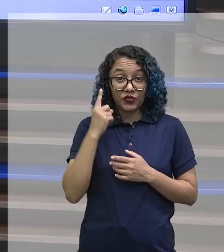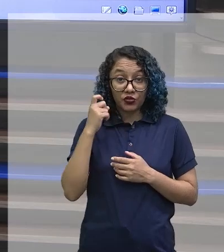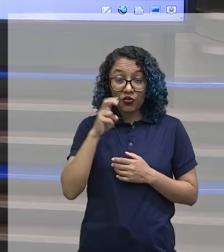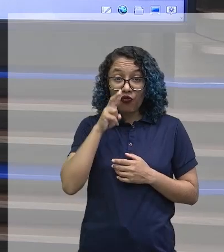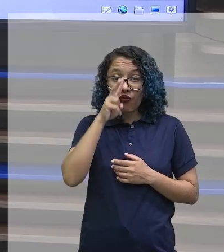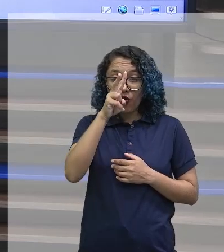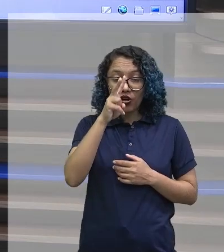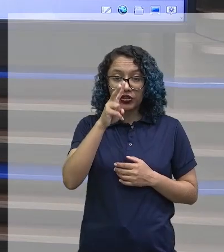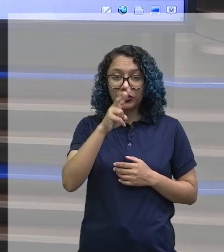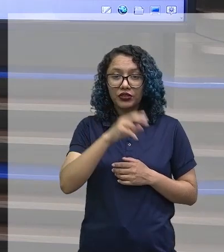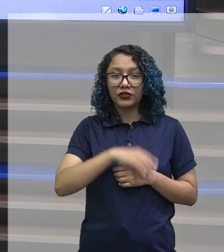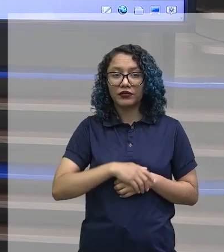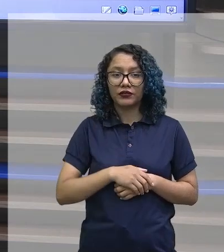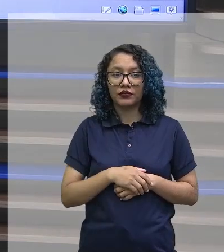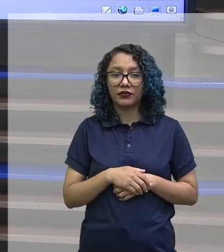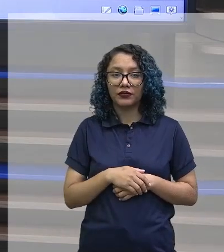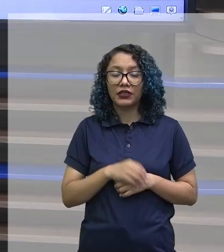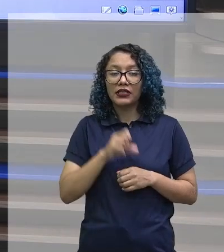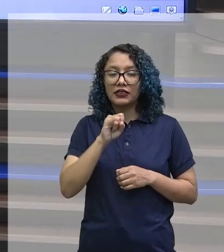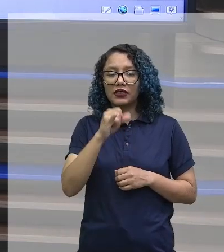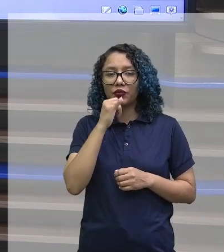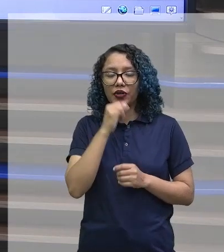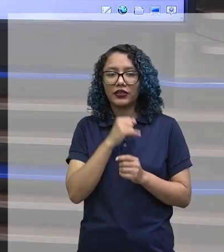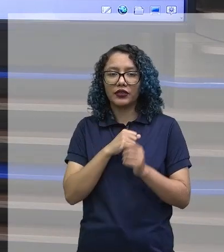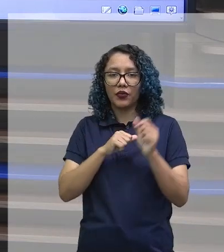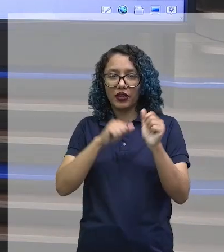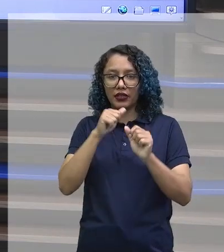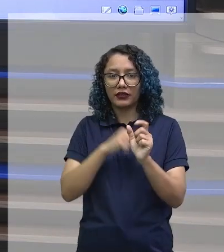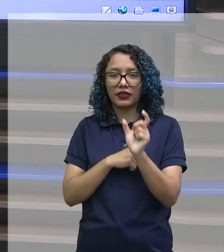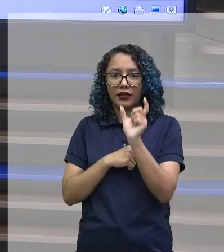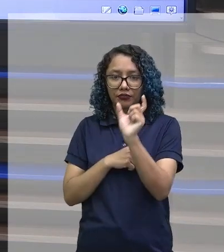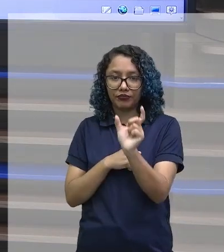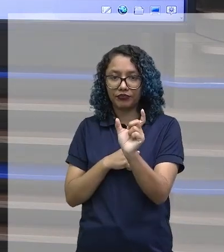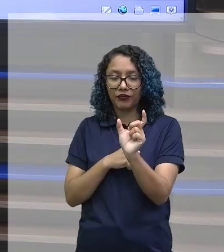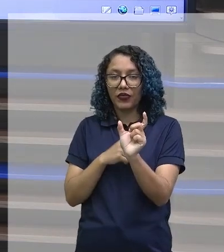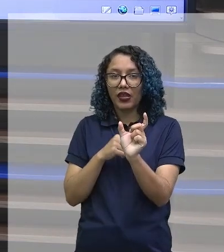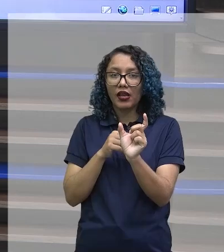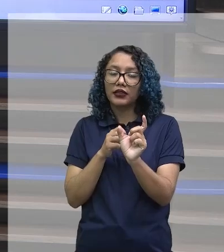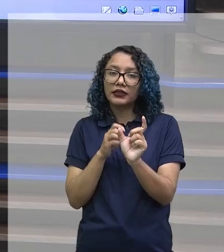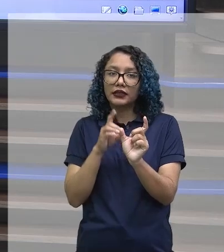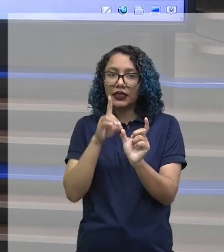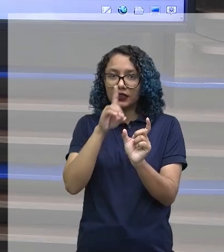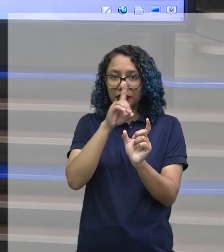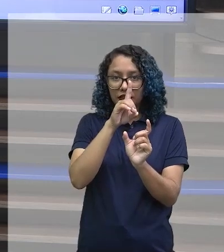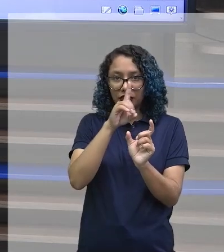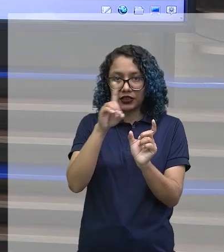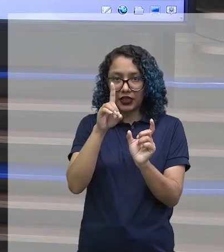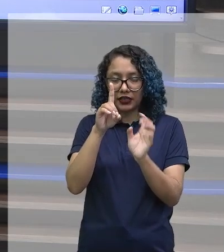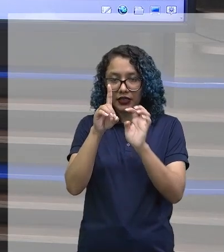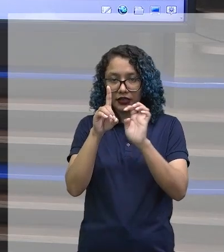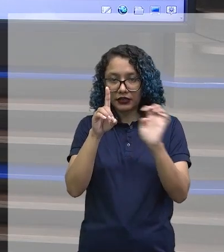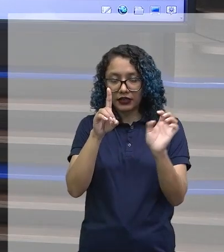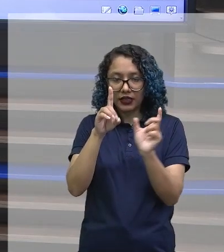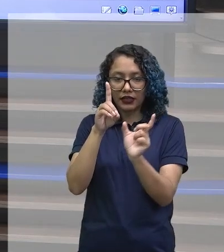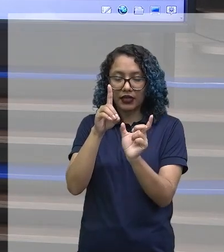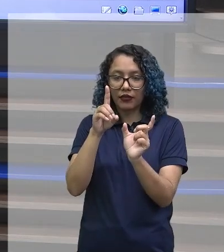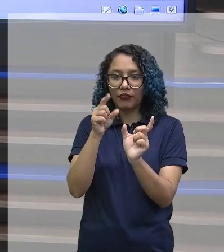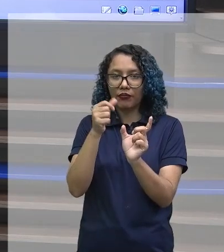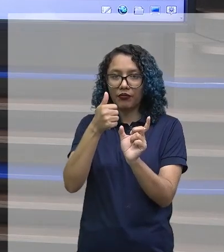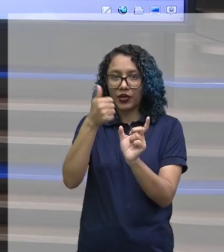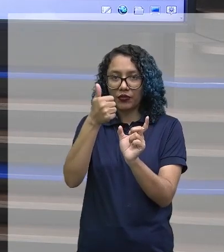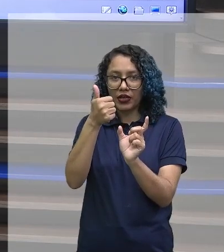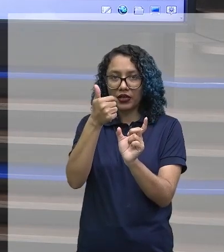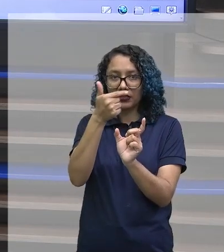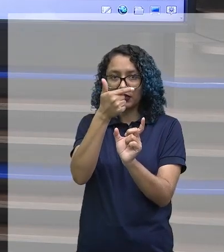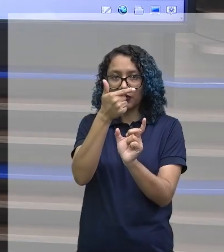for contar de trás para frente, né, da direita para a esquerda, nós vamos ter a terceira